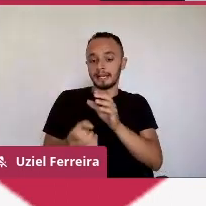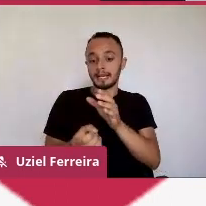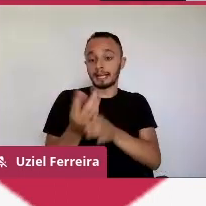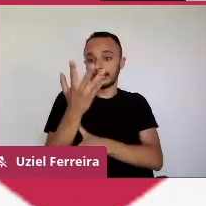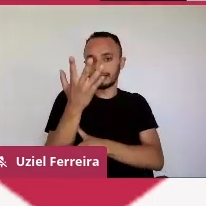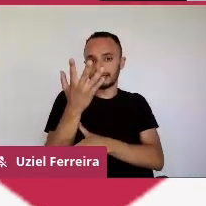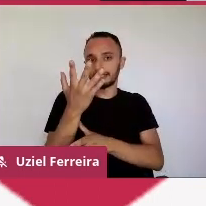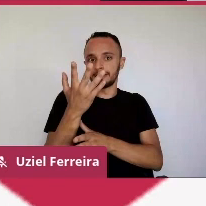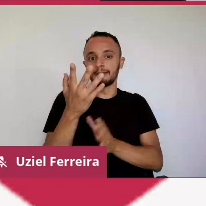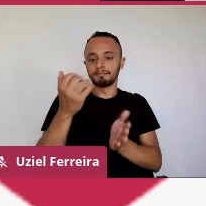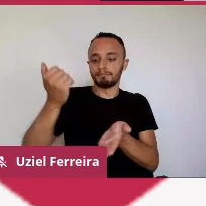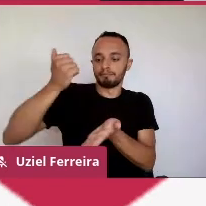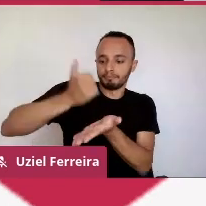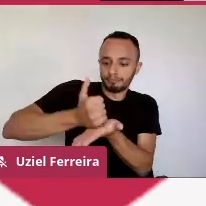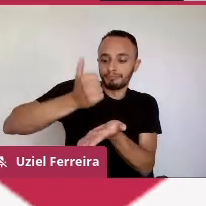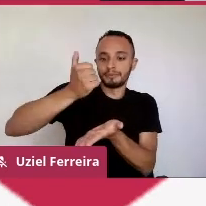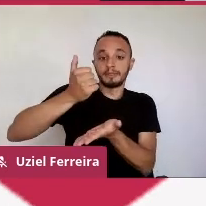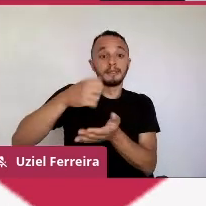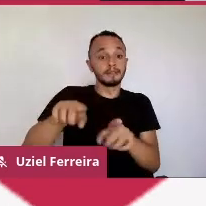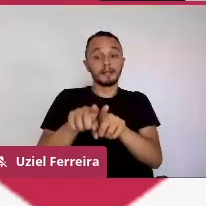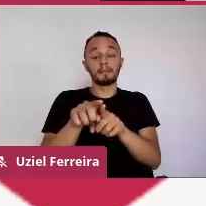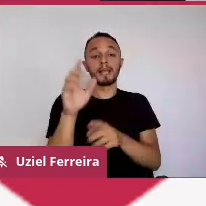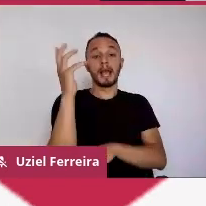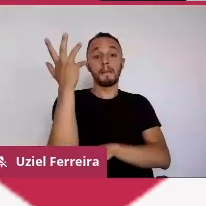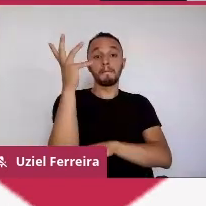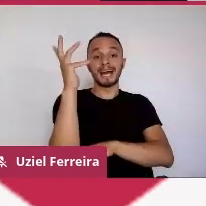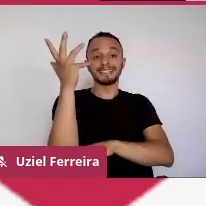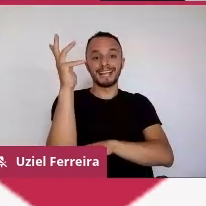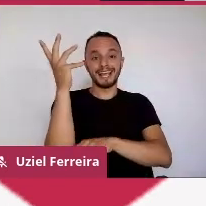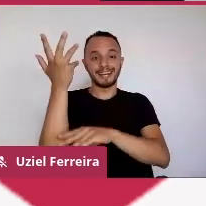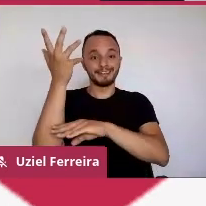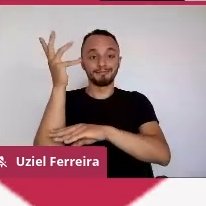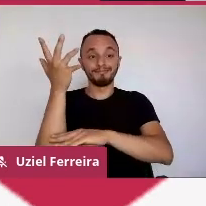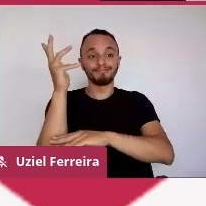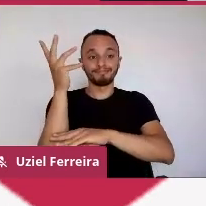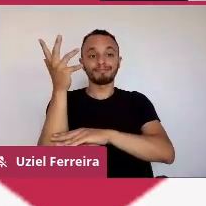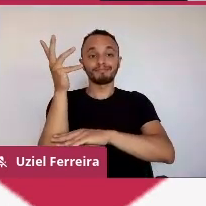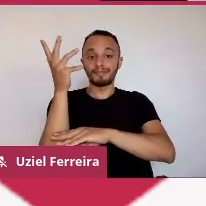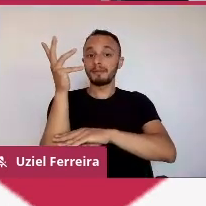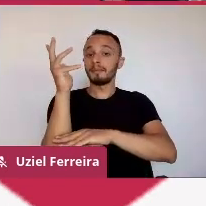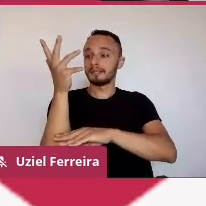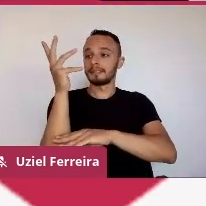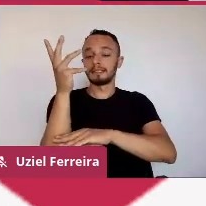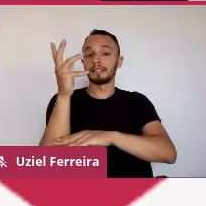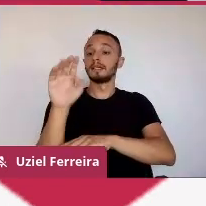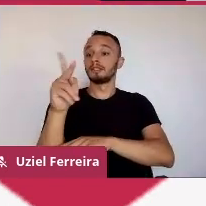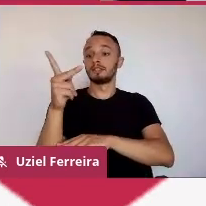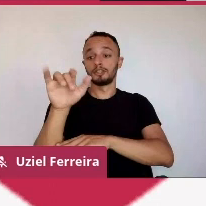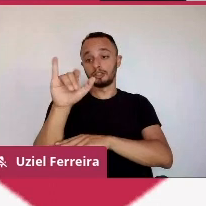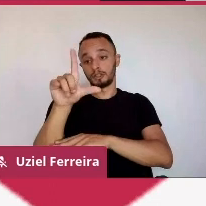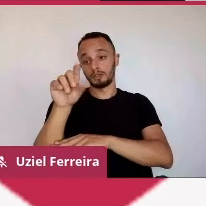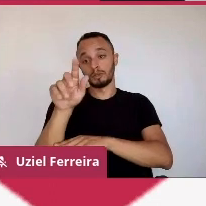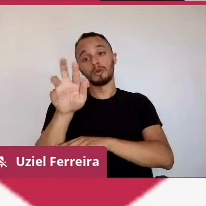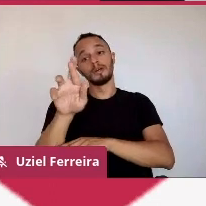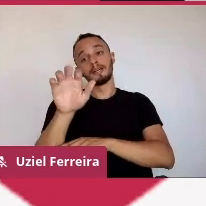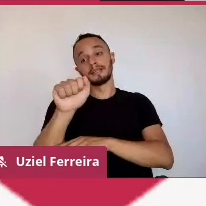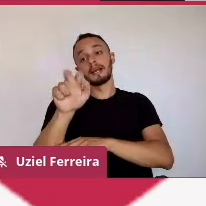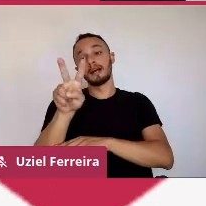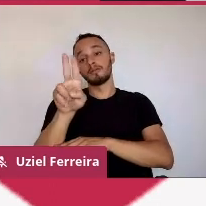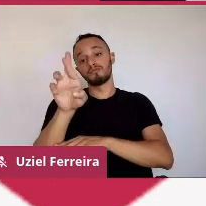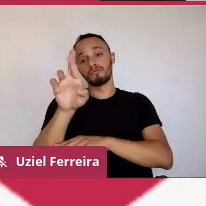matriz, a madeira, ou seja, a xilogravura, né? E era usada também para